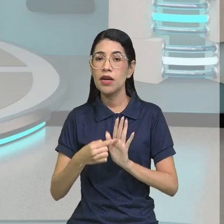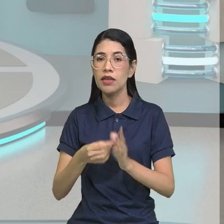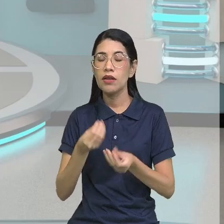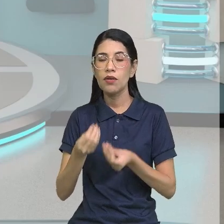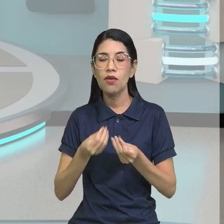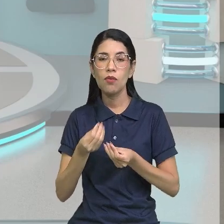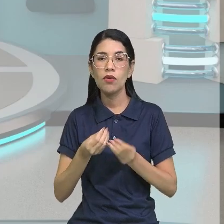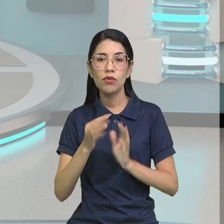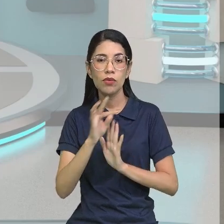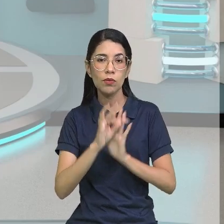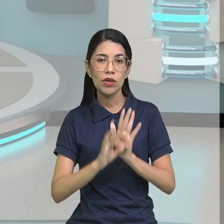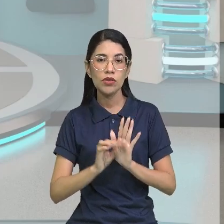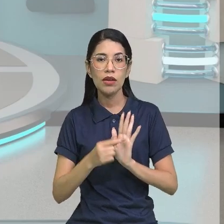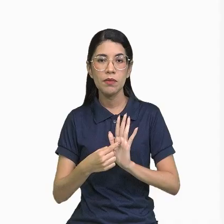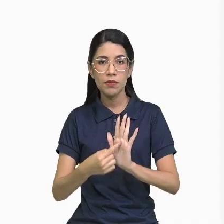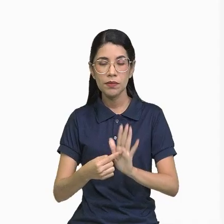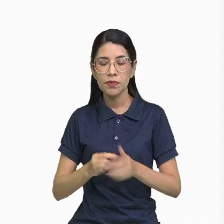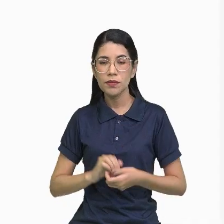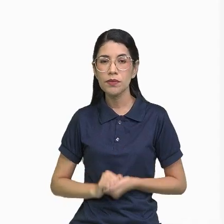texto. Vamos à leitura dele.